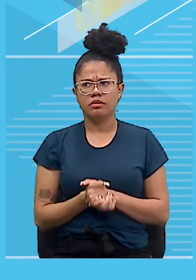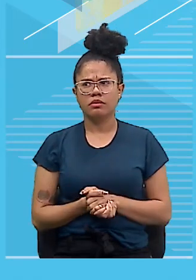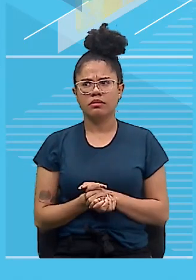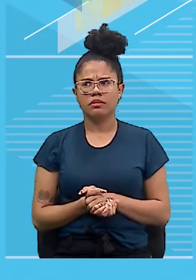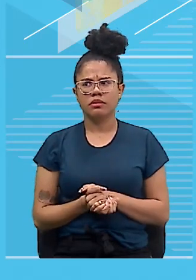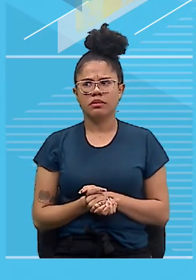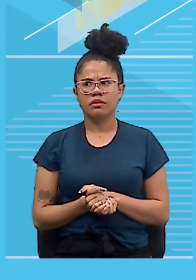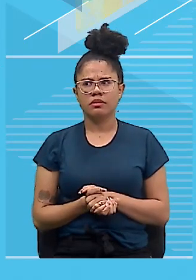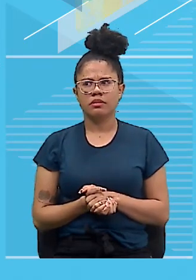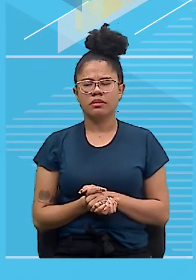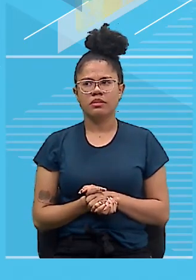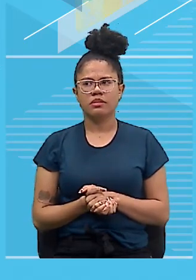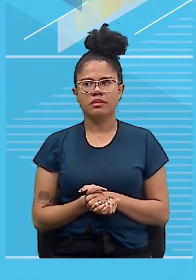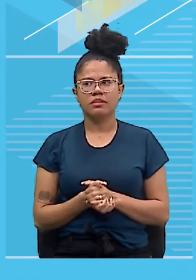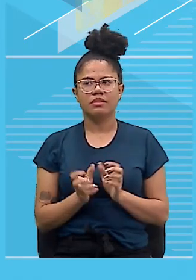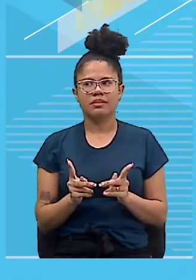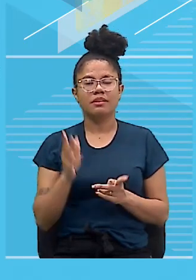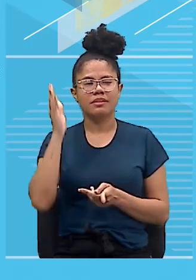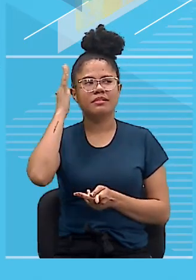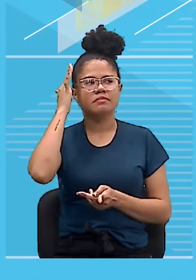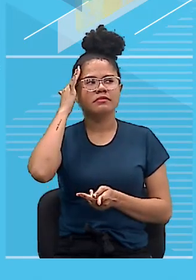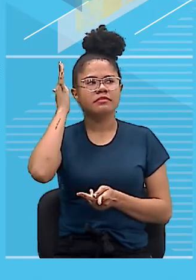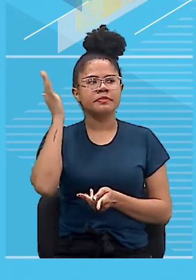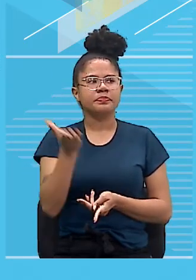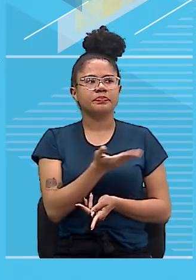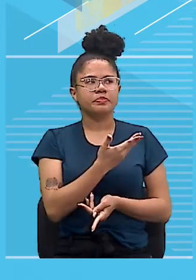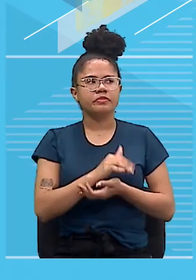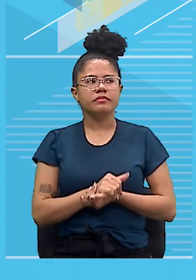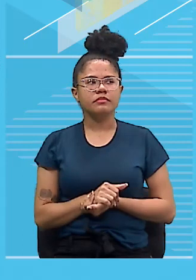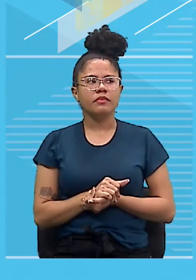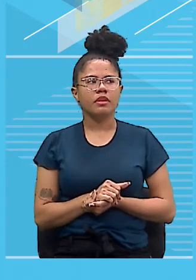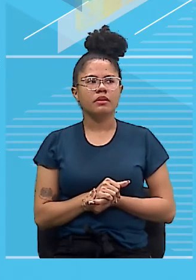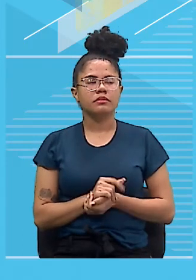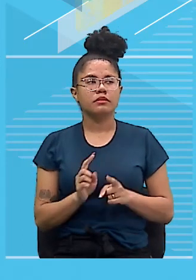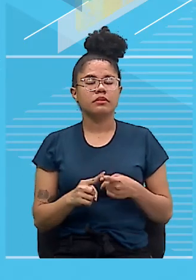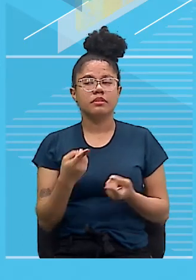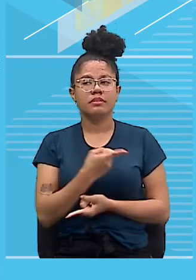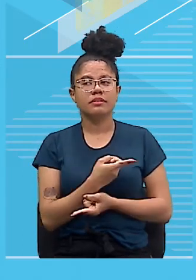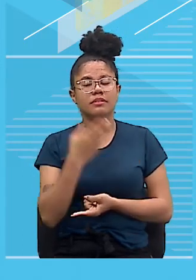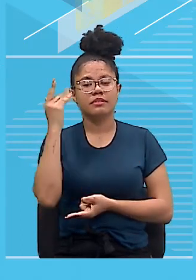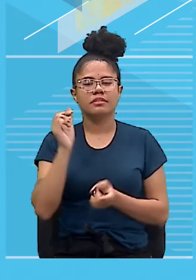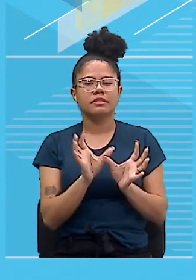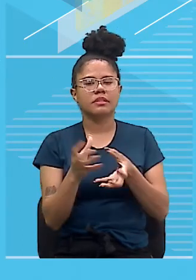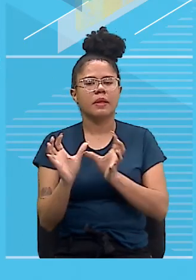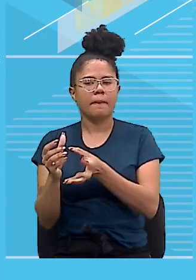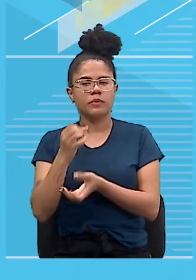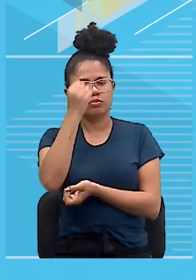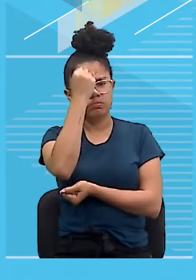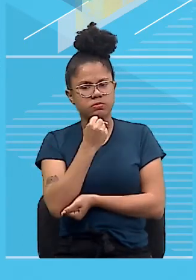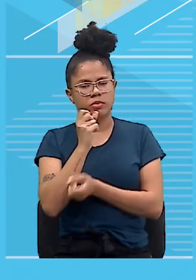internacionais foi foi morto em um ataque mas a gente sabe que esses grupos terroristas eles surgem